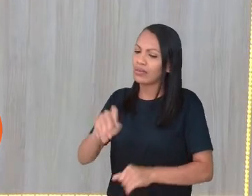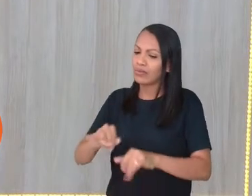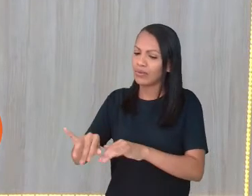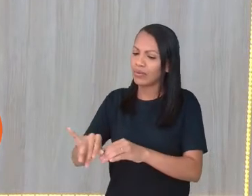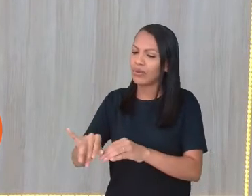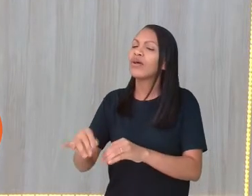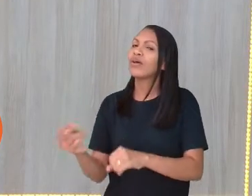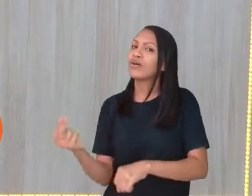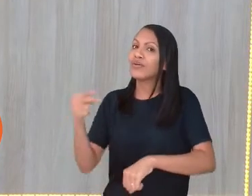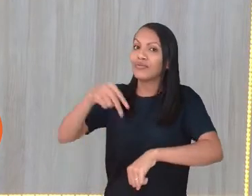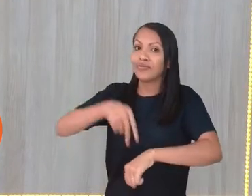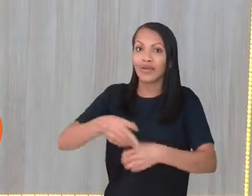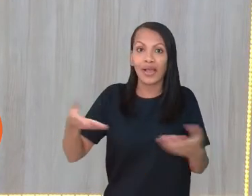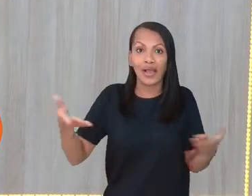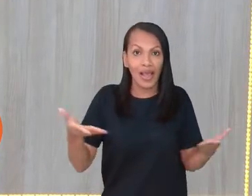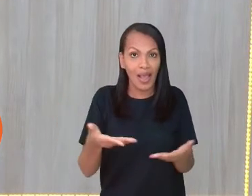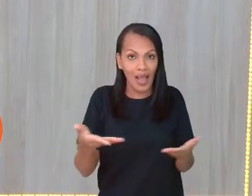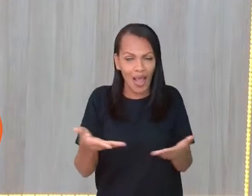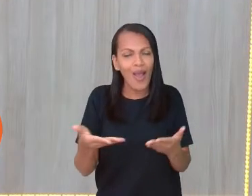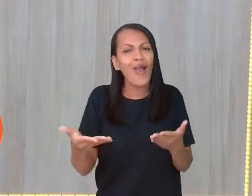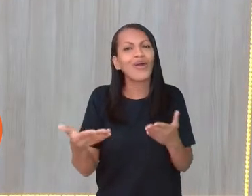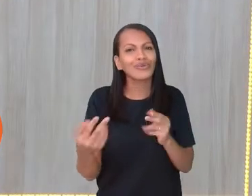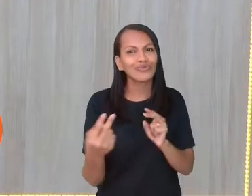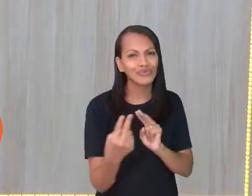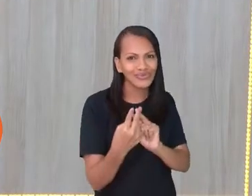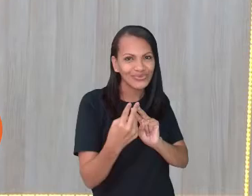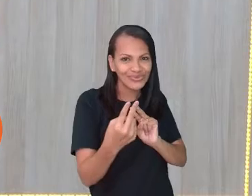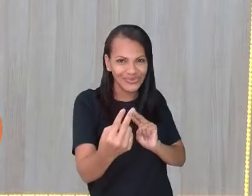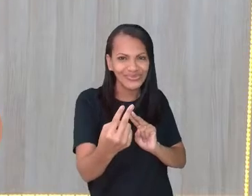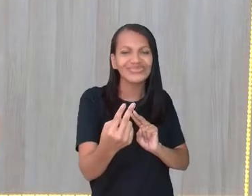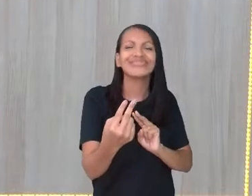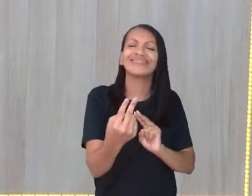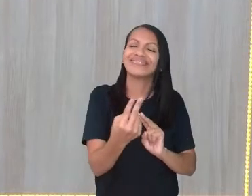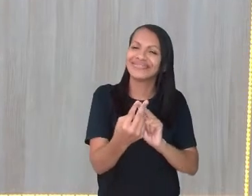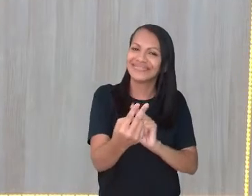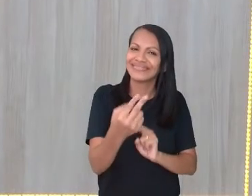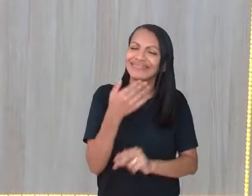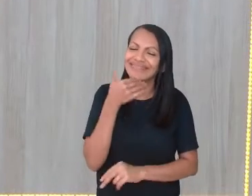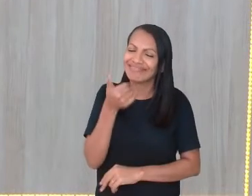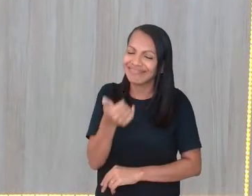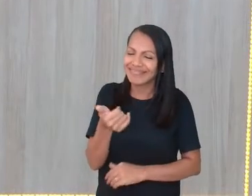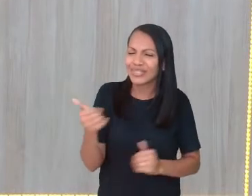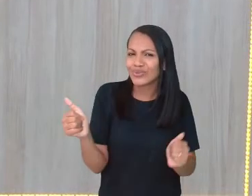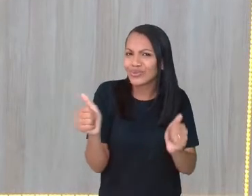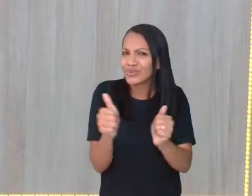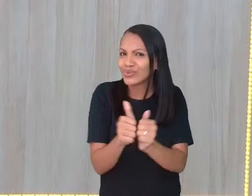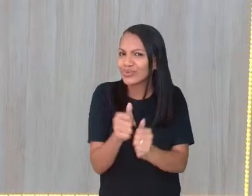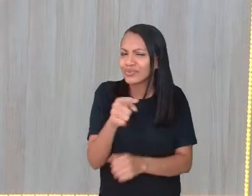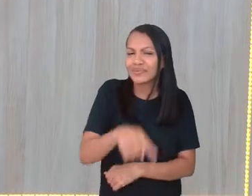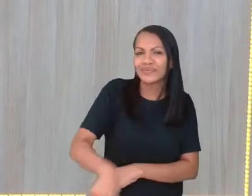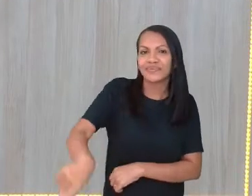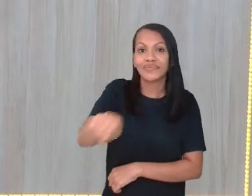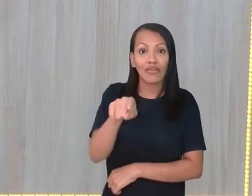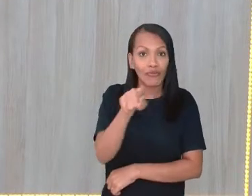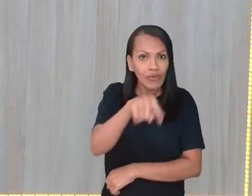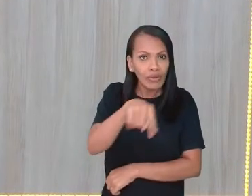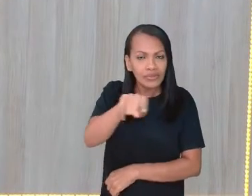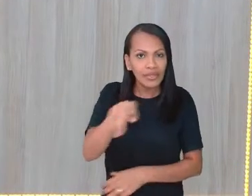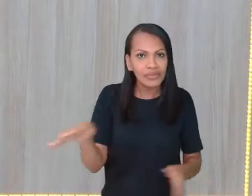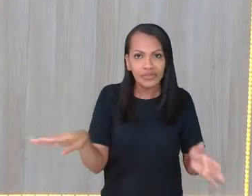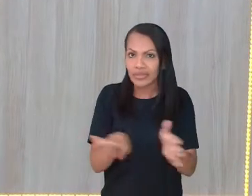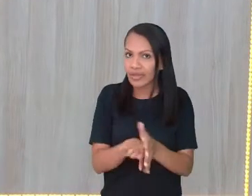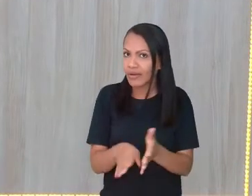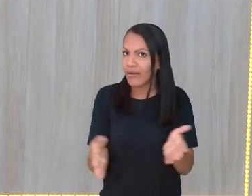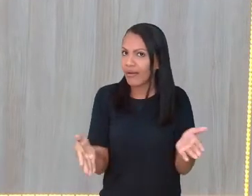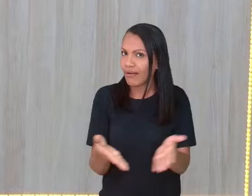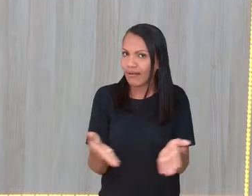para falar com vocês agora sim, mais de perto, né? Mais intimamente, digamos assim, né? Então, se você chegou agora, não estava na aula